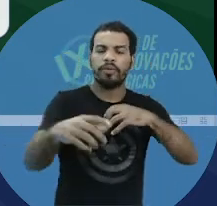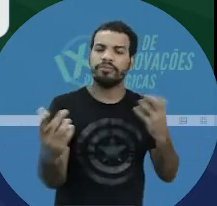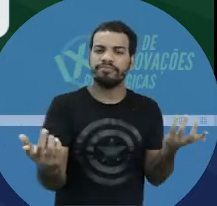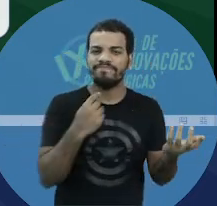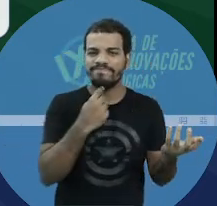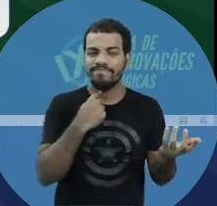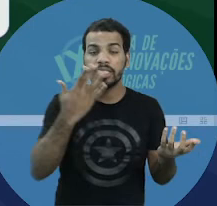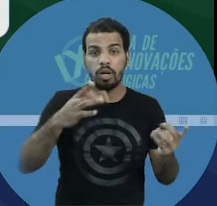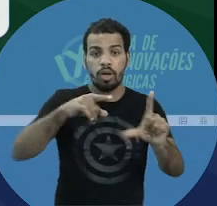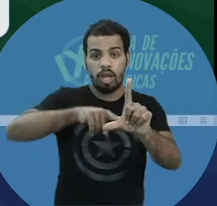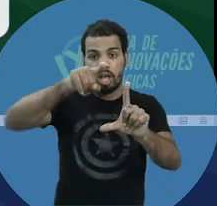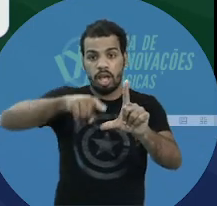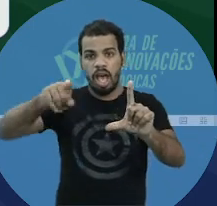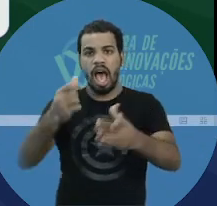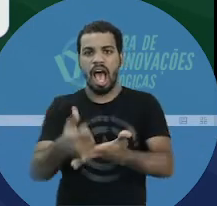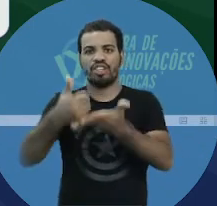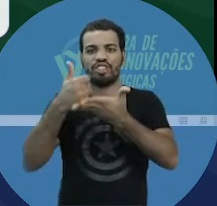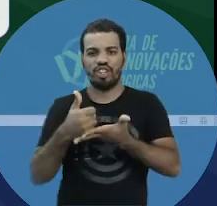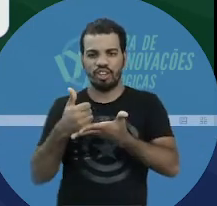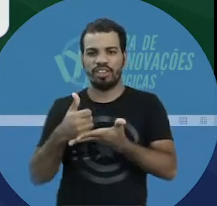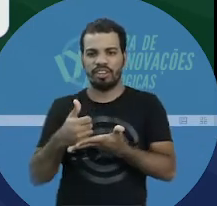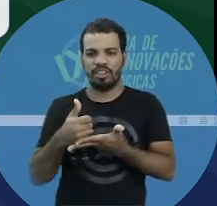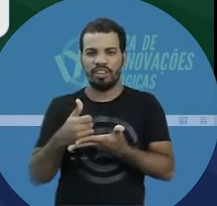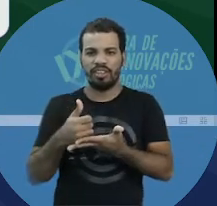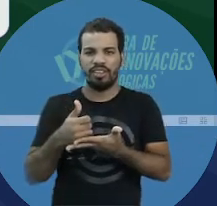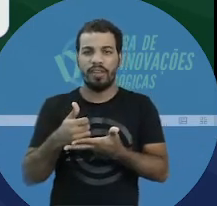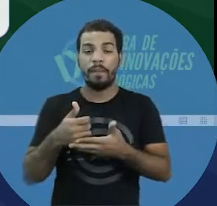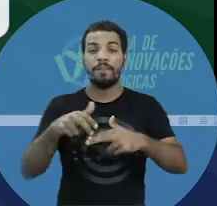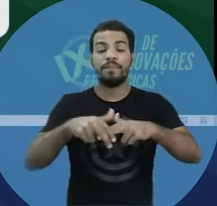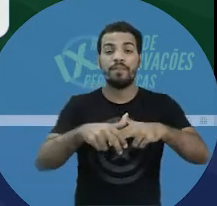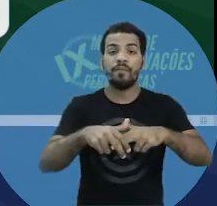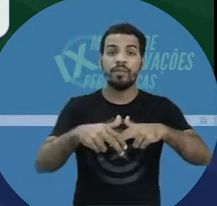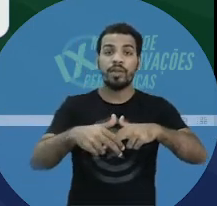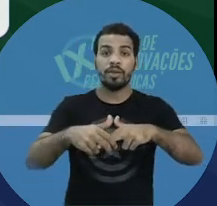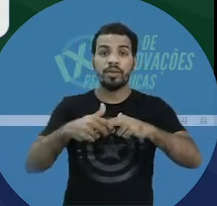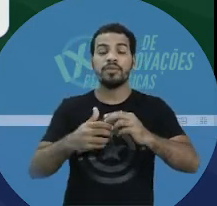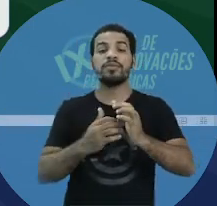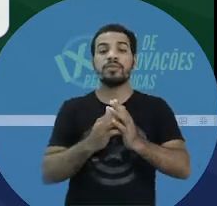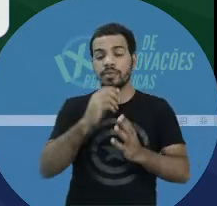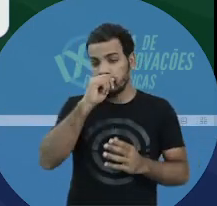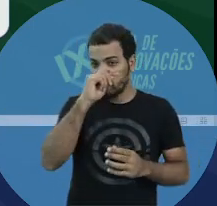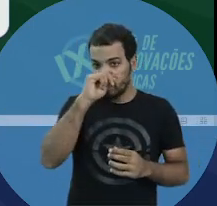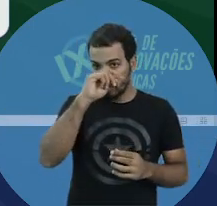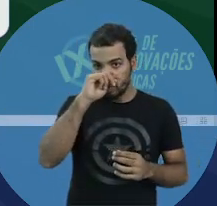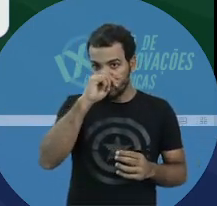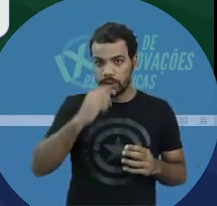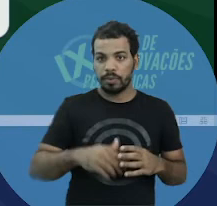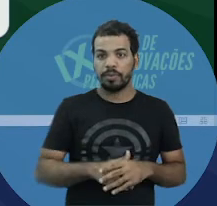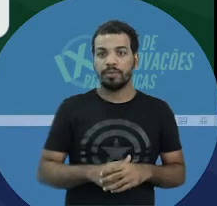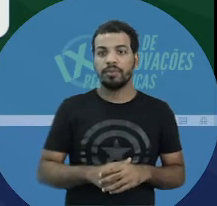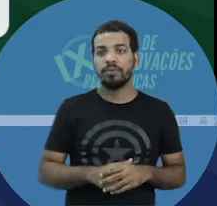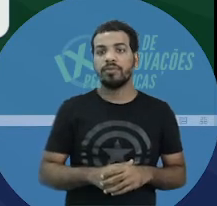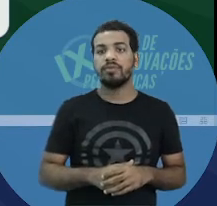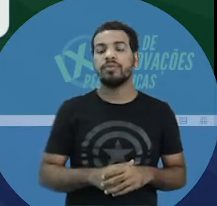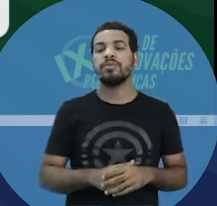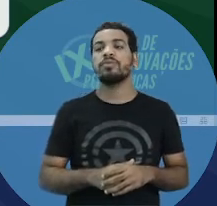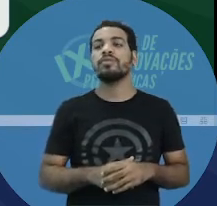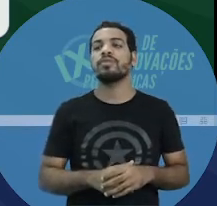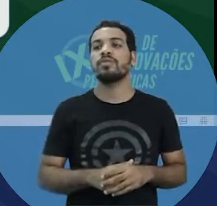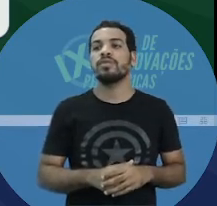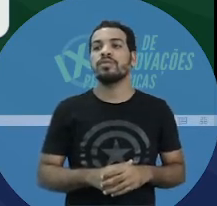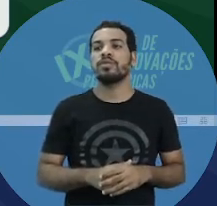vezes possibilitou isso, que é justamente por isso que o gráfico é muito utilizado em muitas questões de biologia, né, de química,